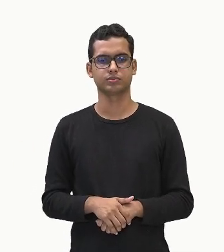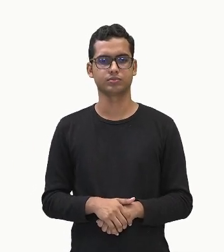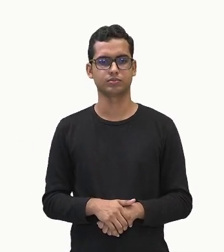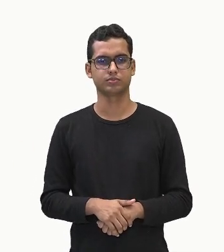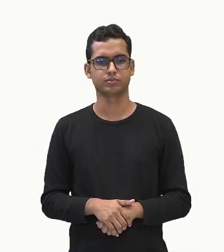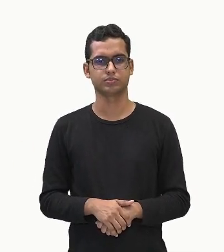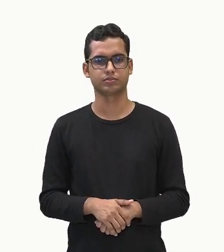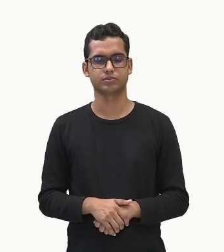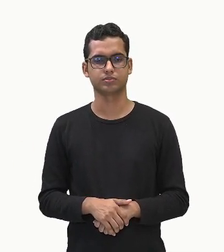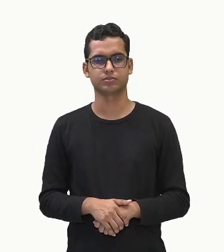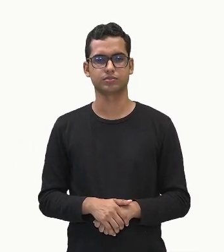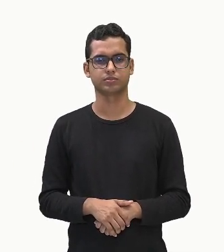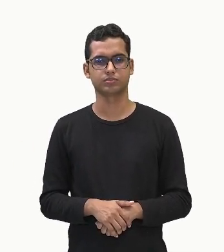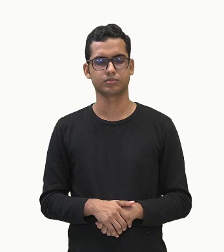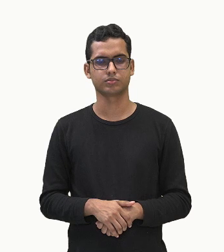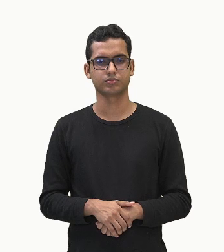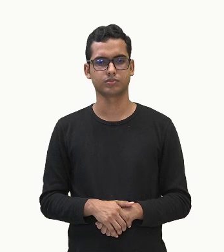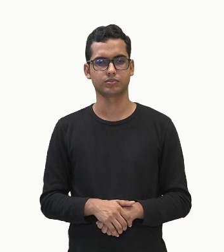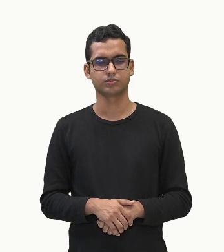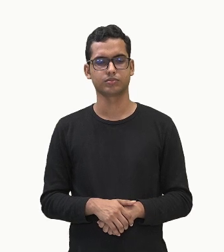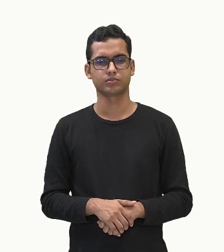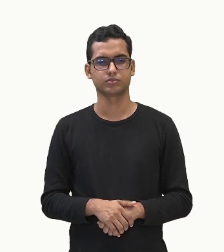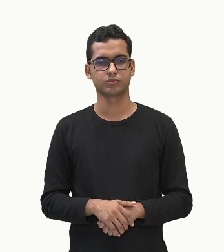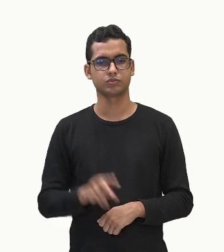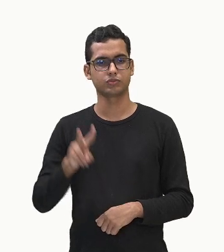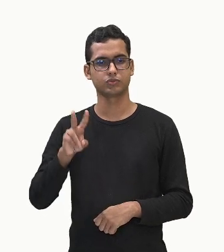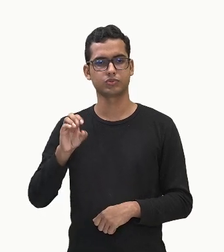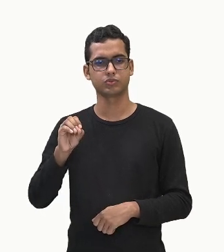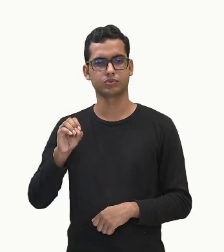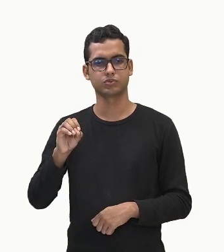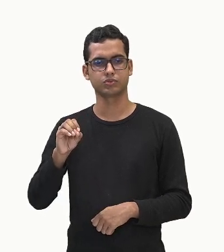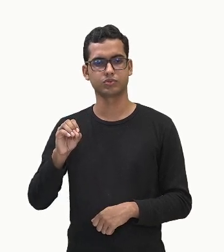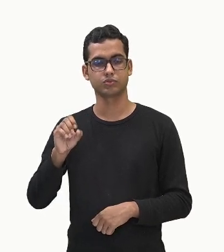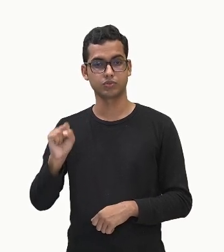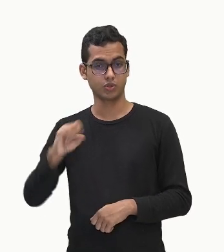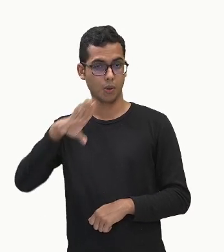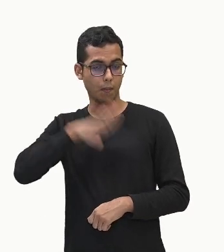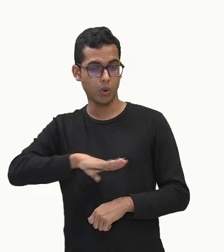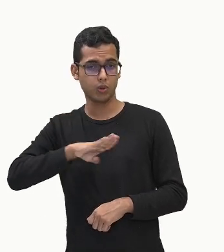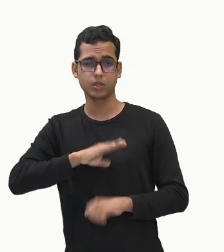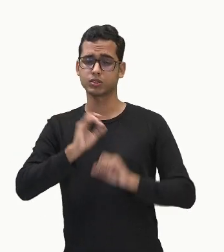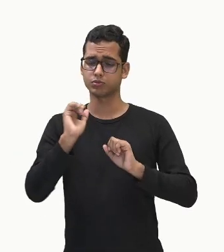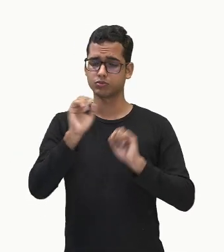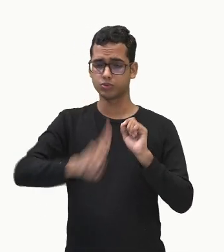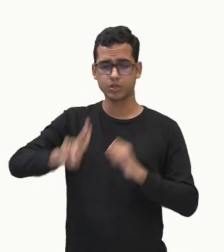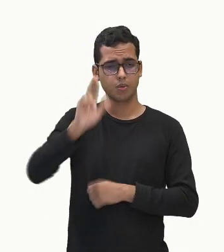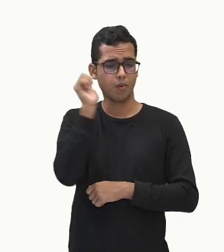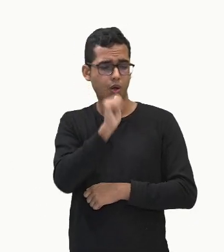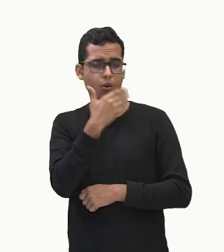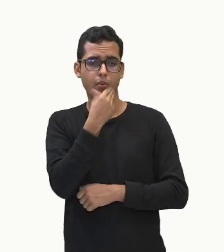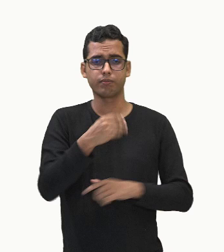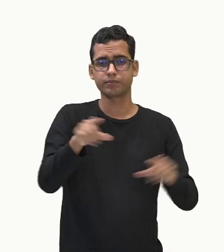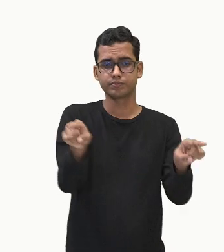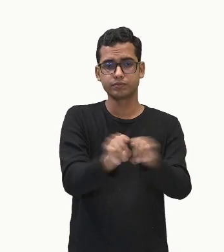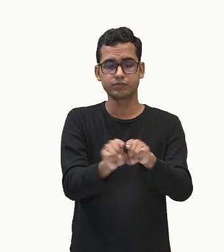no português, ele é tanto para homens quanto para mulheres. No espanhol, a gente tem